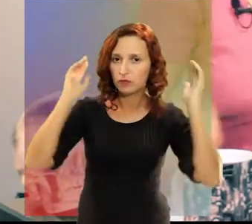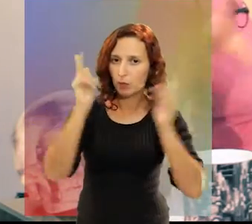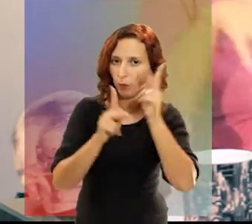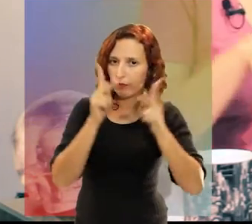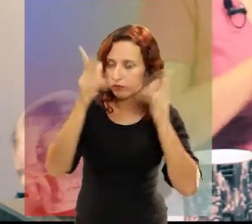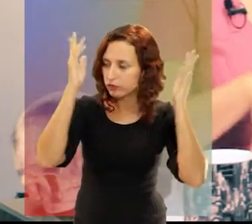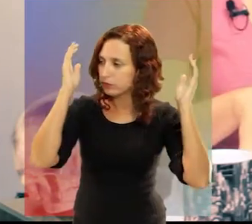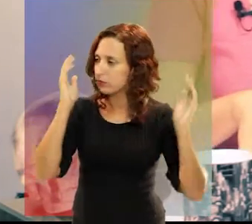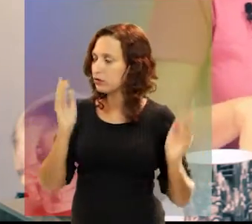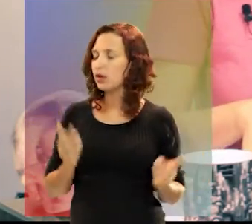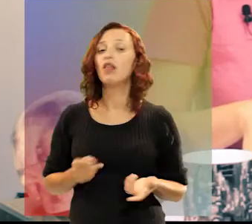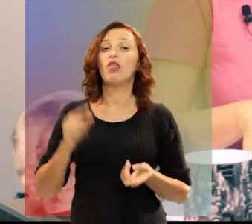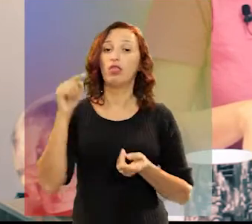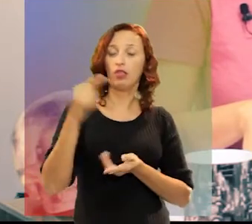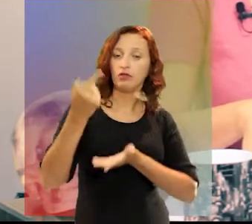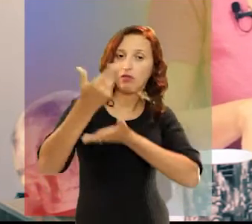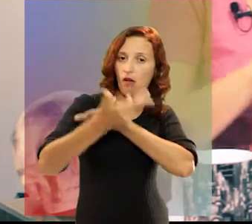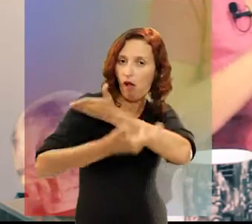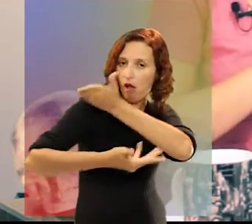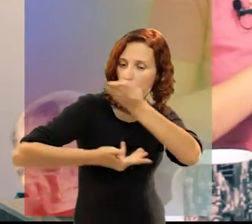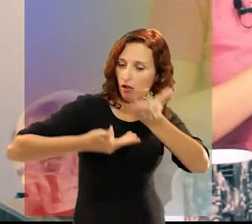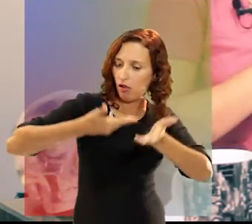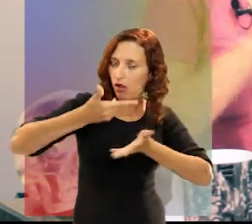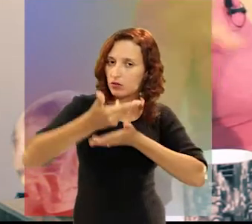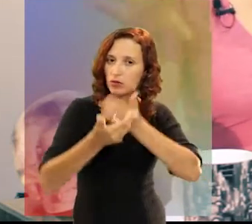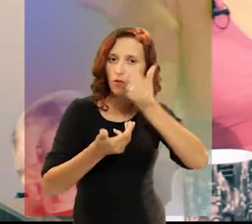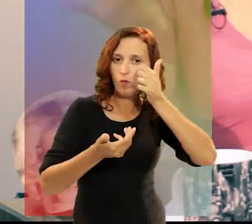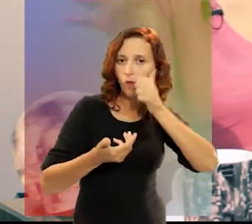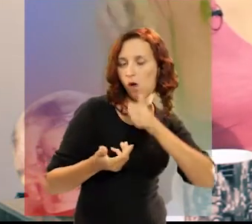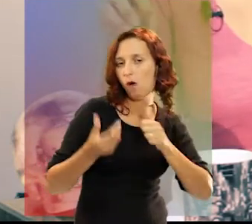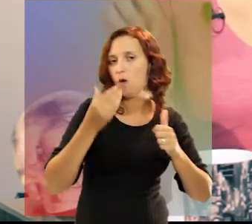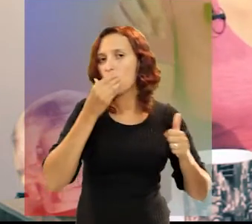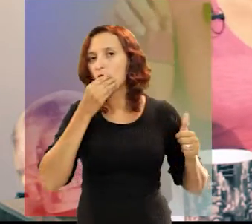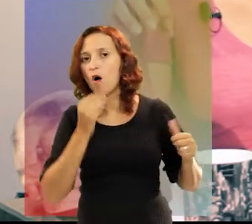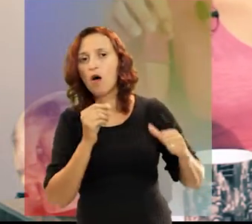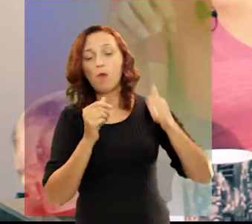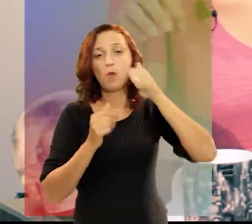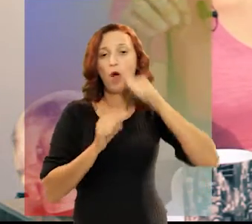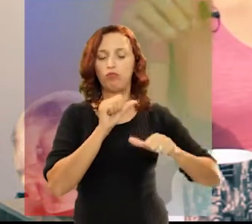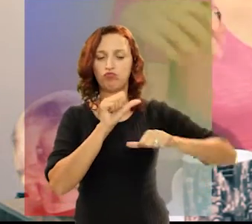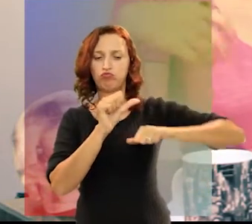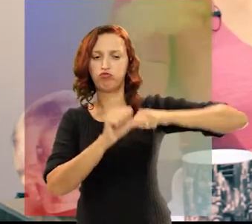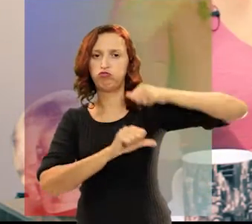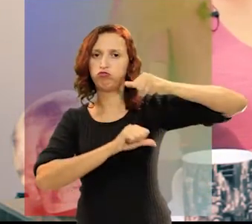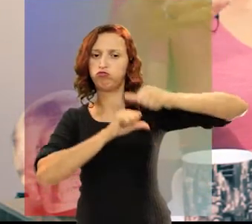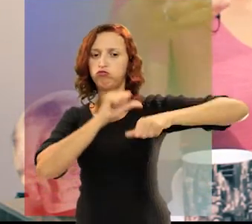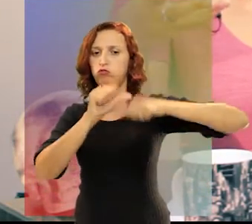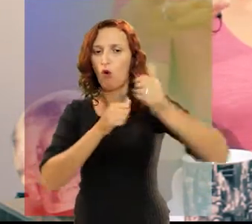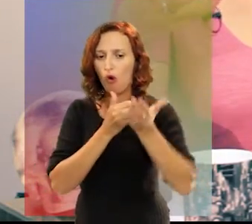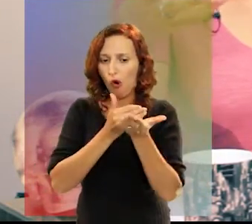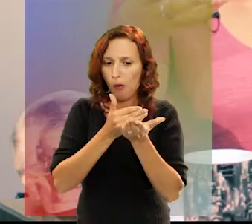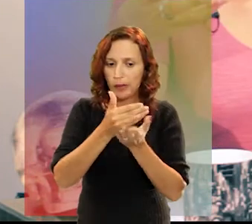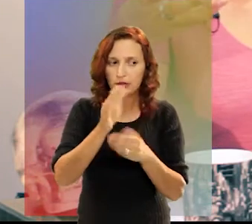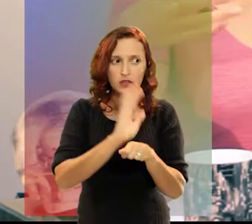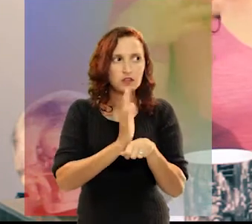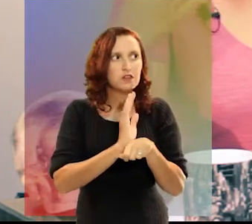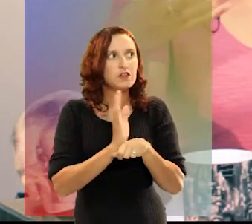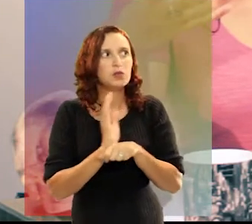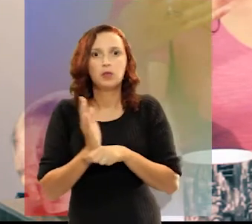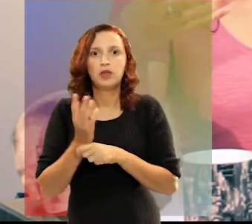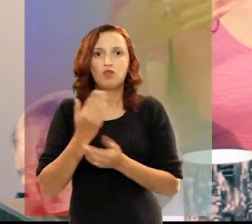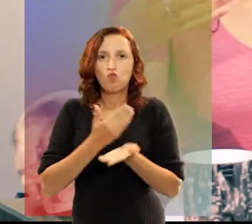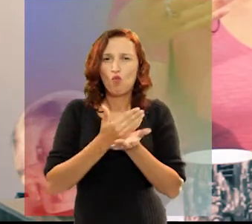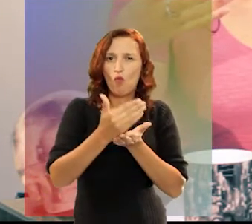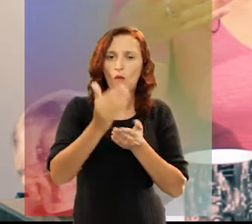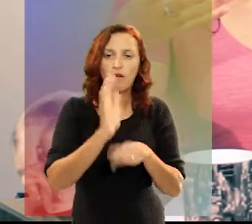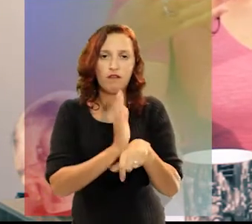né? E é através dessa relação que a gente vê a transformação da Eve, né? Ela começa o filme, ela aparece